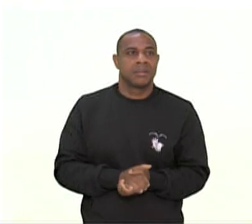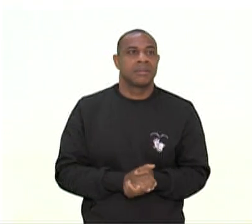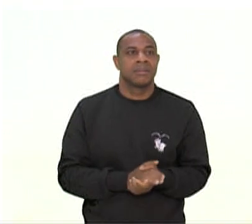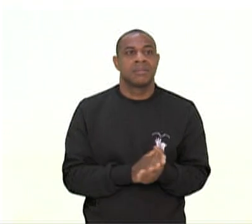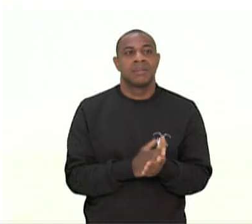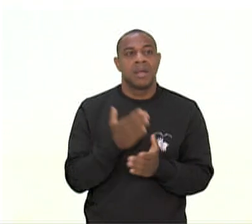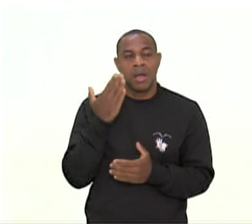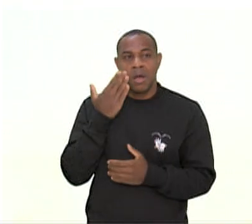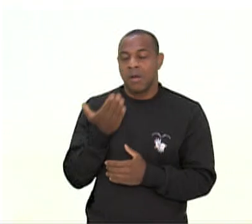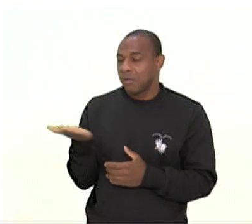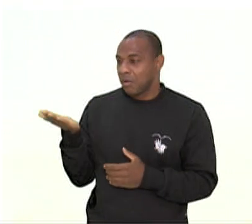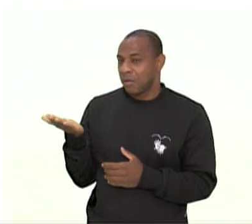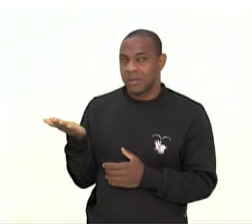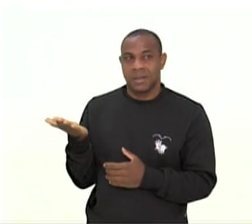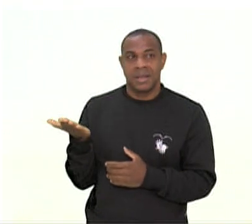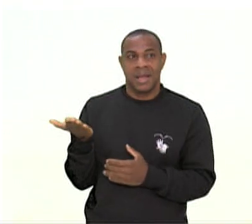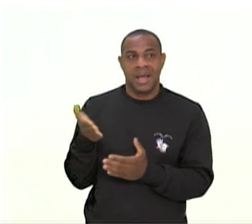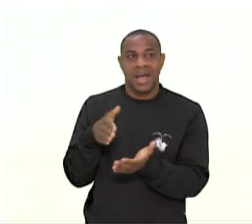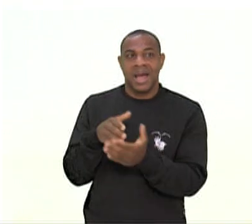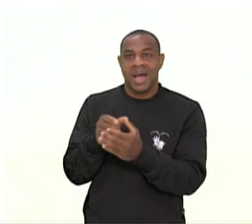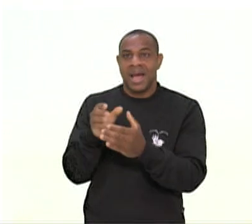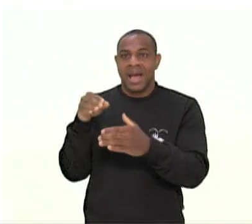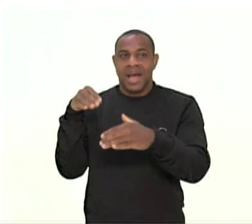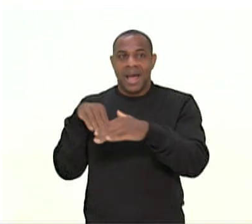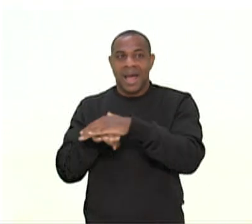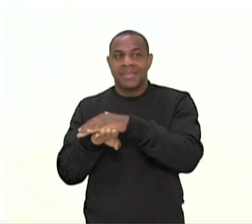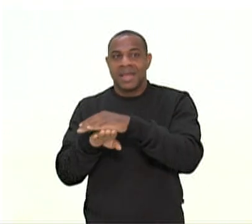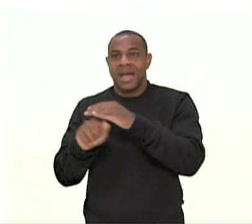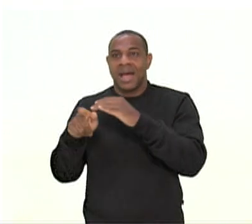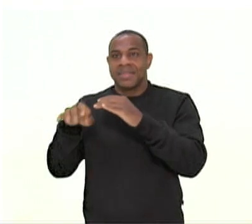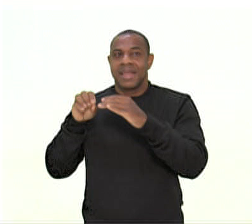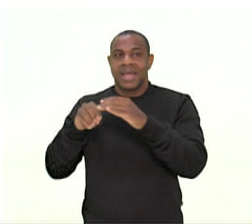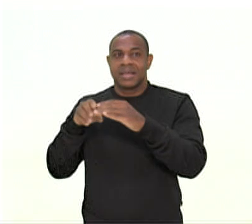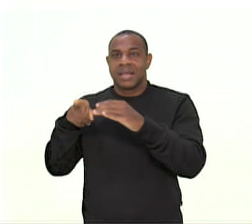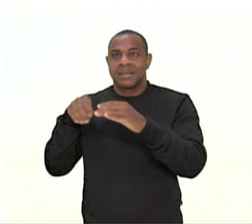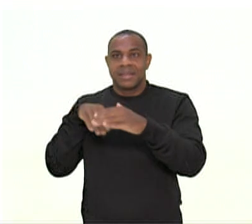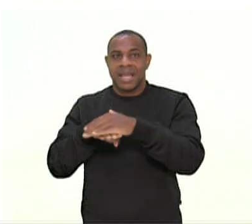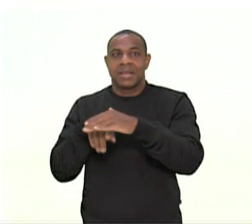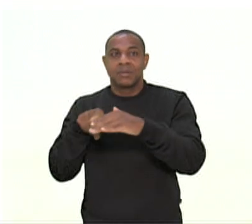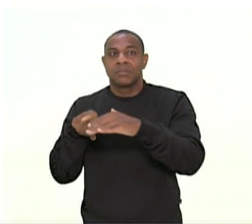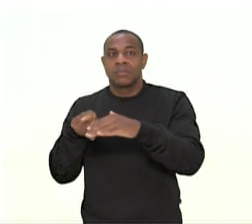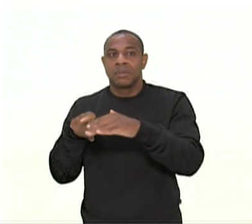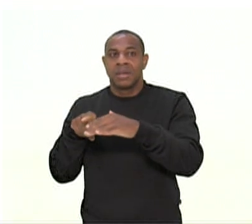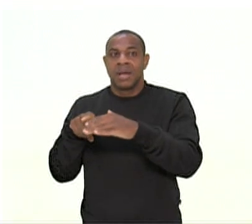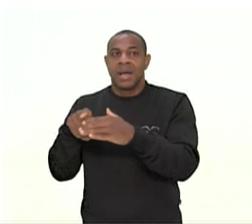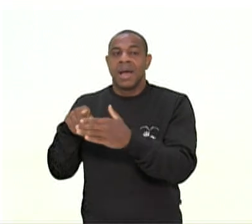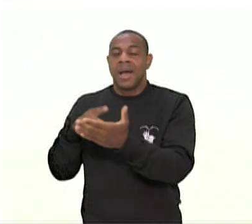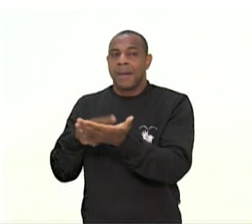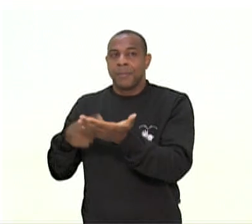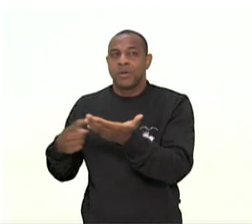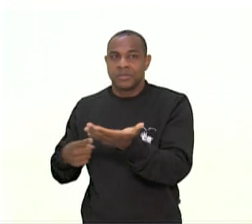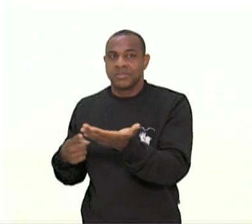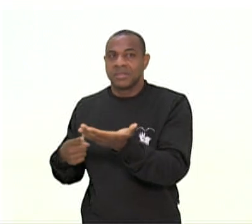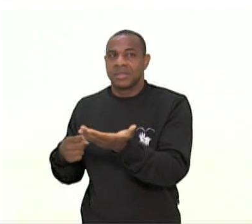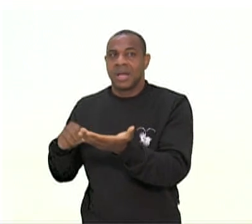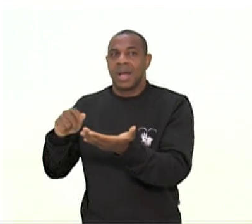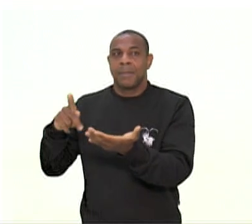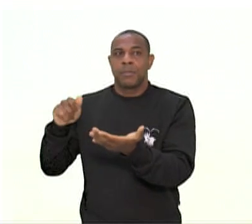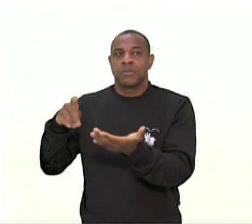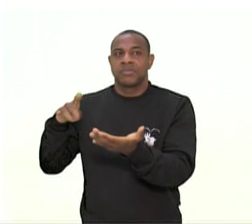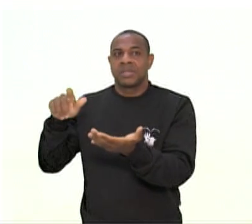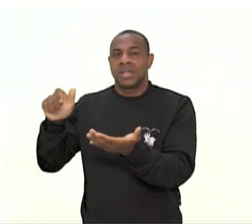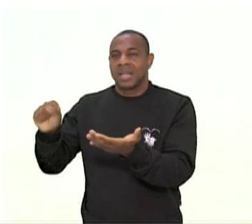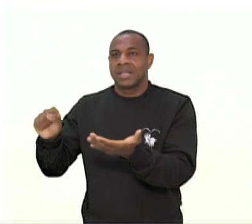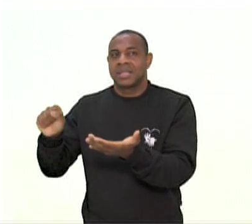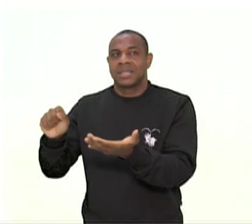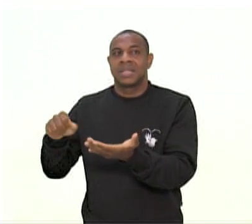às apostilas impressas. Tá? Pluralizou, a palavra também vai. Dica,